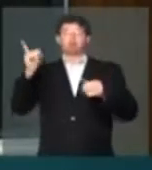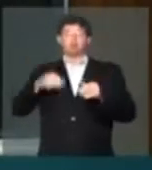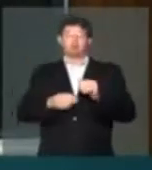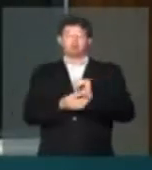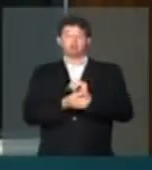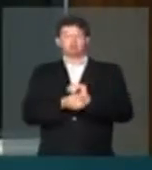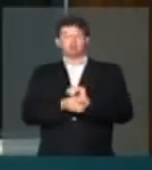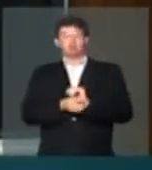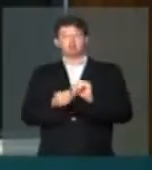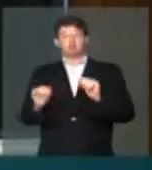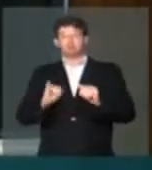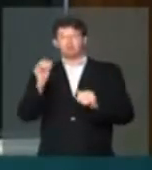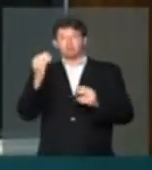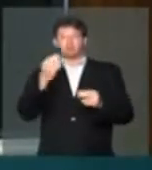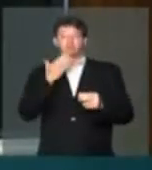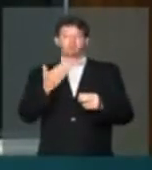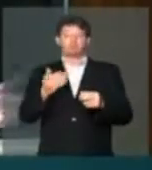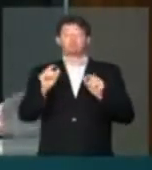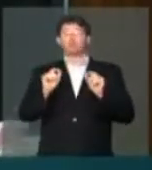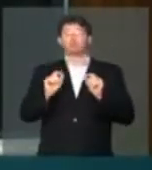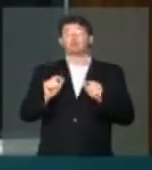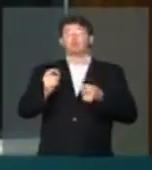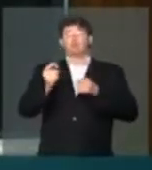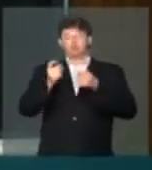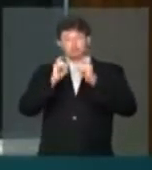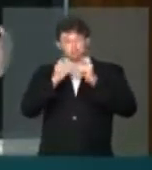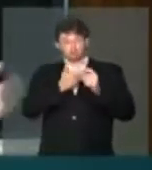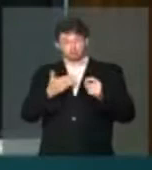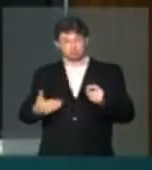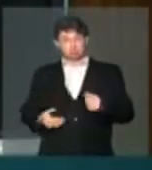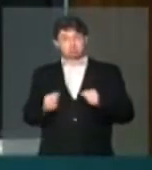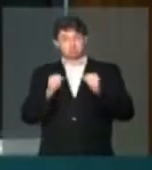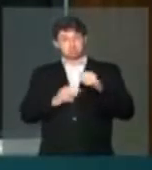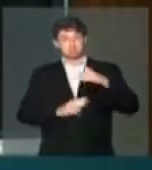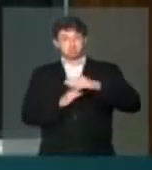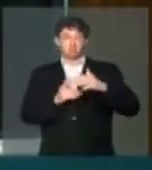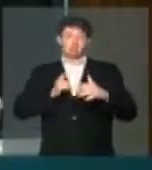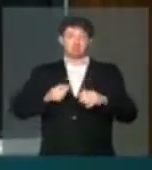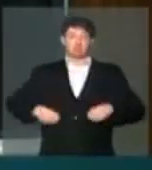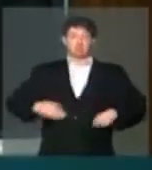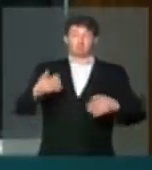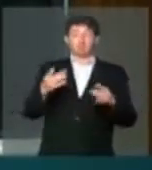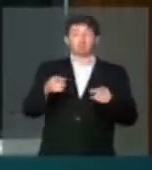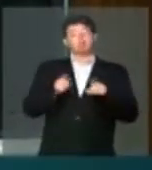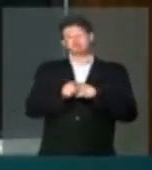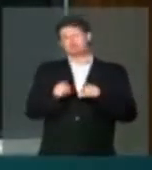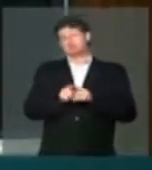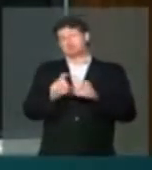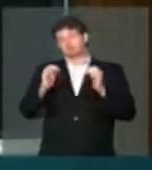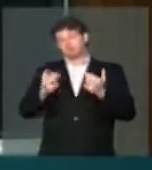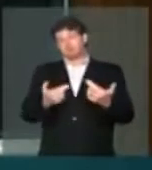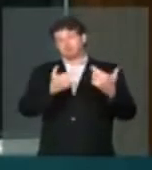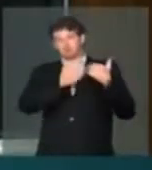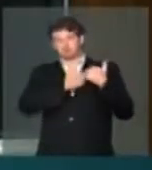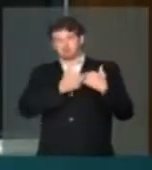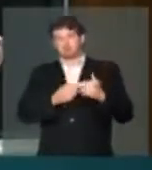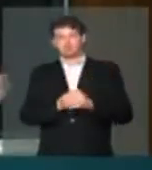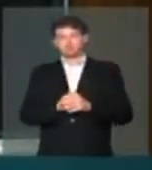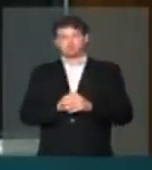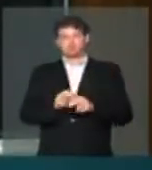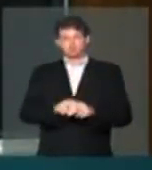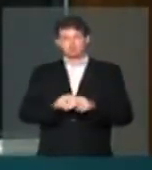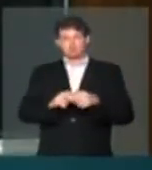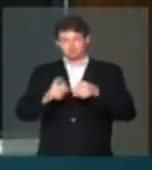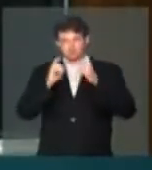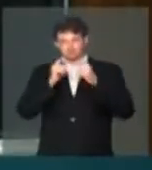instrumento importante para que os gestores públicos possam ter limites nos seus gastos e, consequentemente, responsabilidade com a